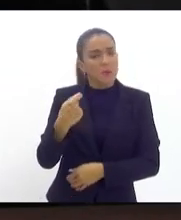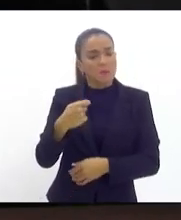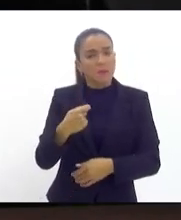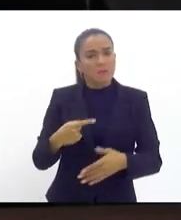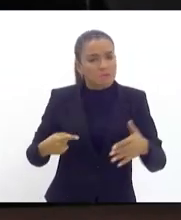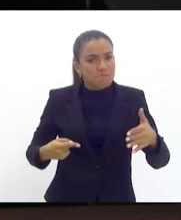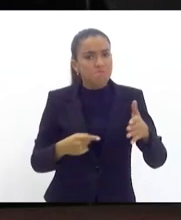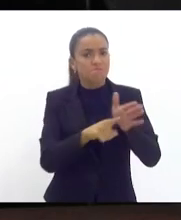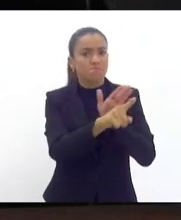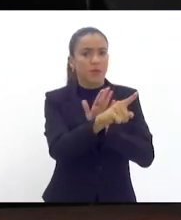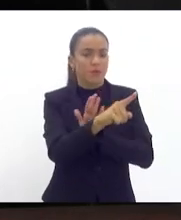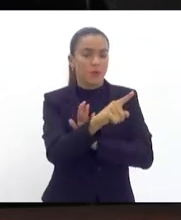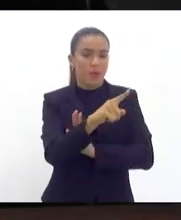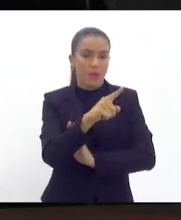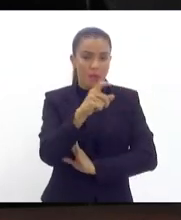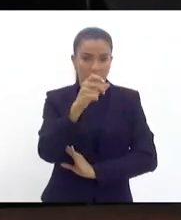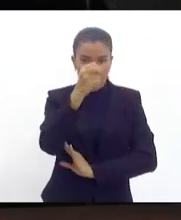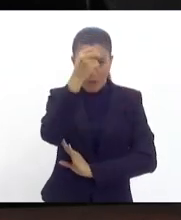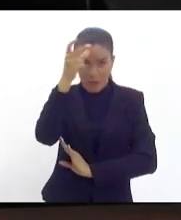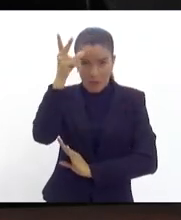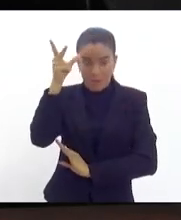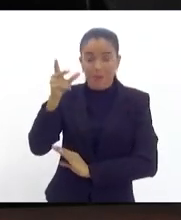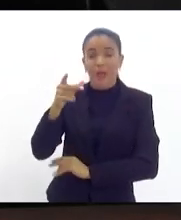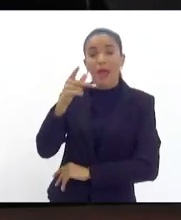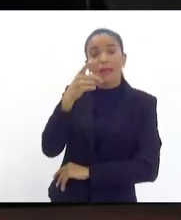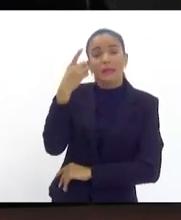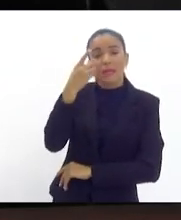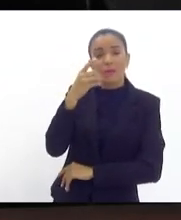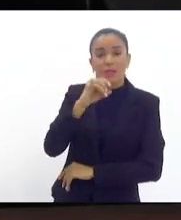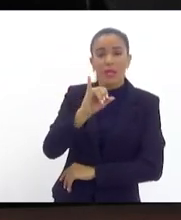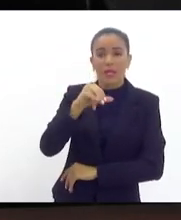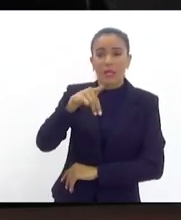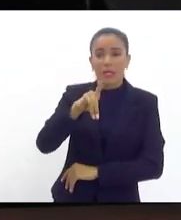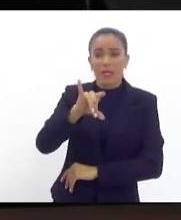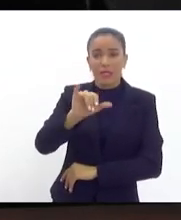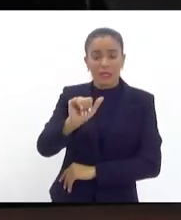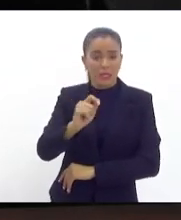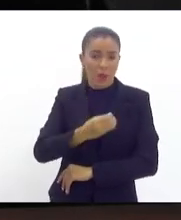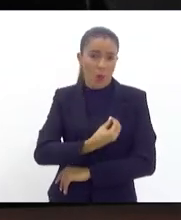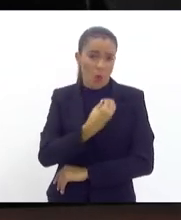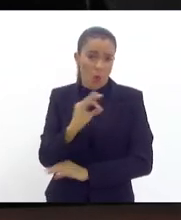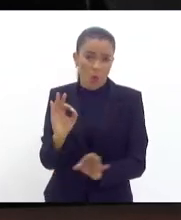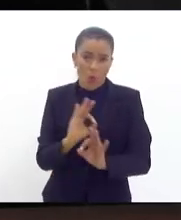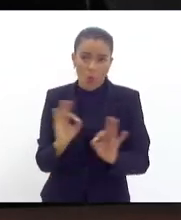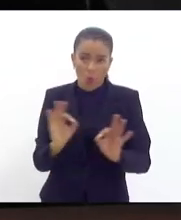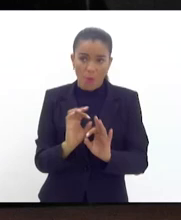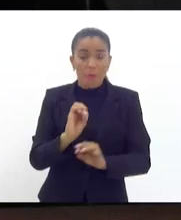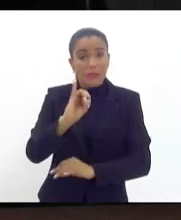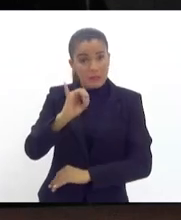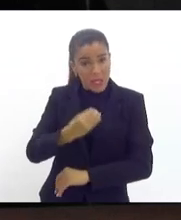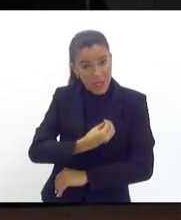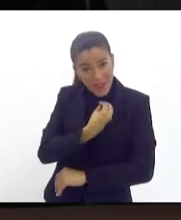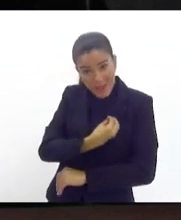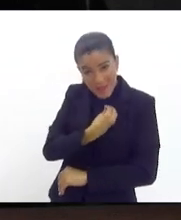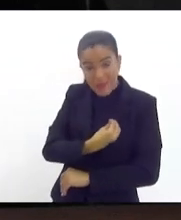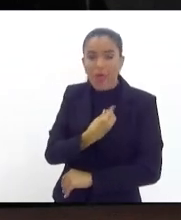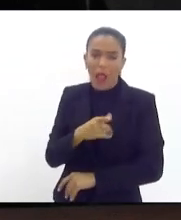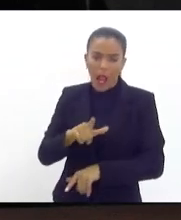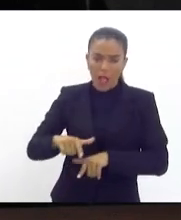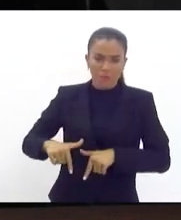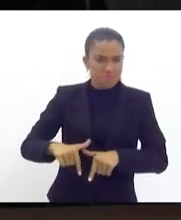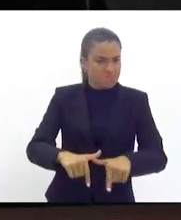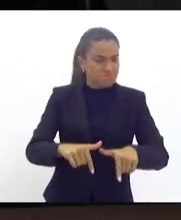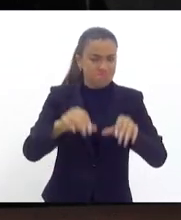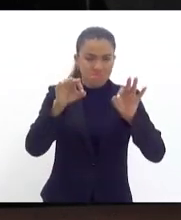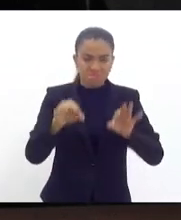a prefeitura a deputada índia armellau não estava presente ainda nesse cenário mas se aqui estivesse também teria tido o mesmo conduta então